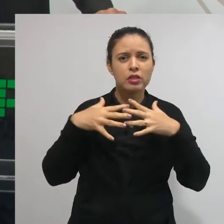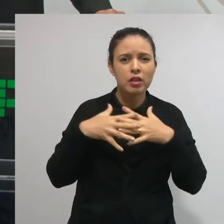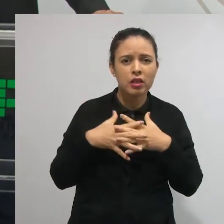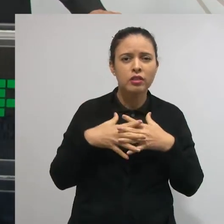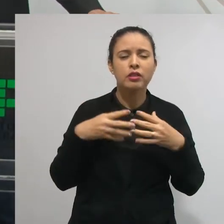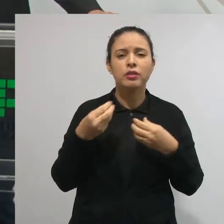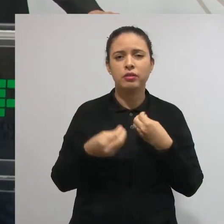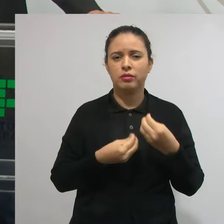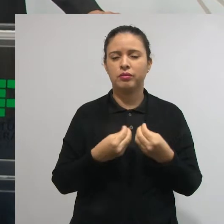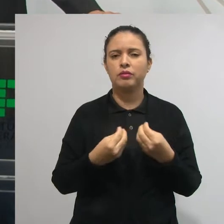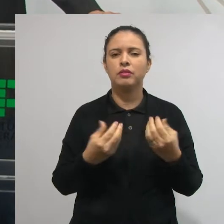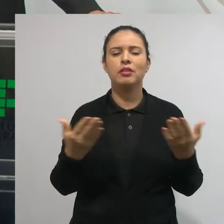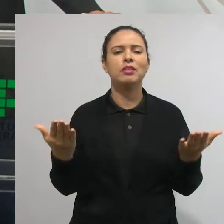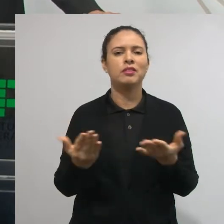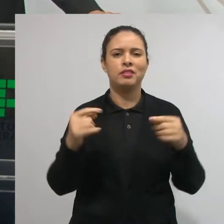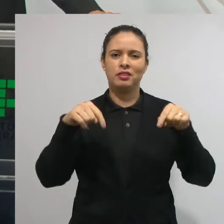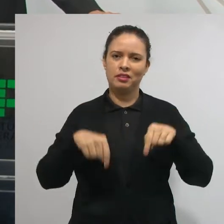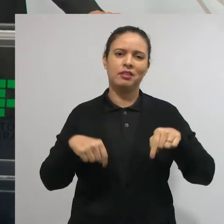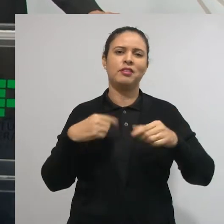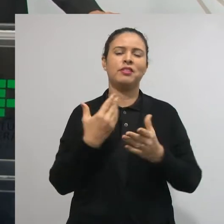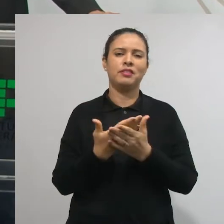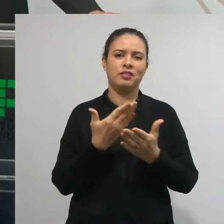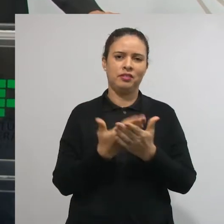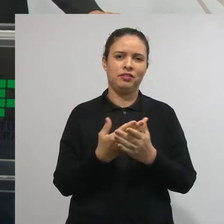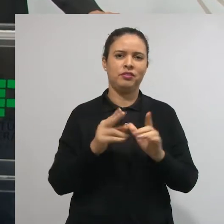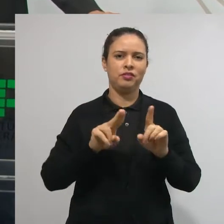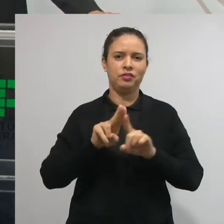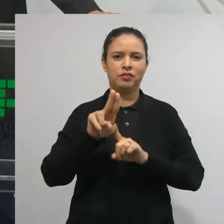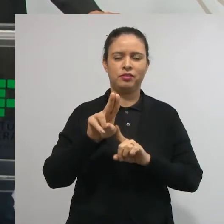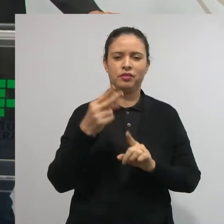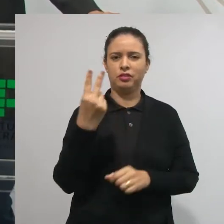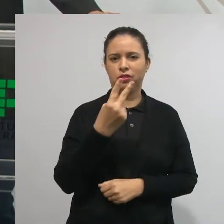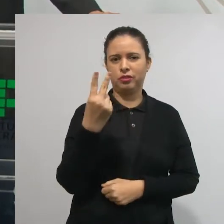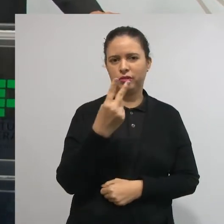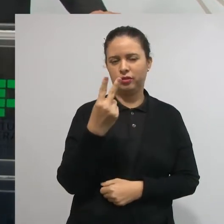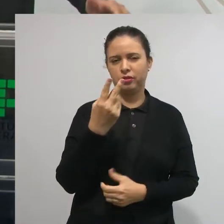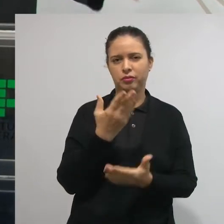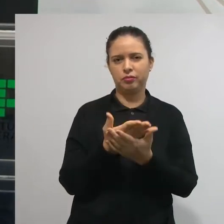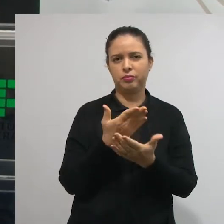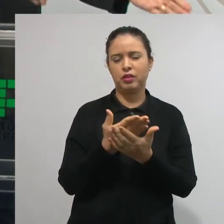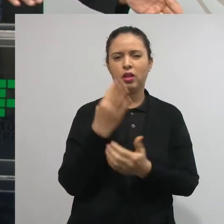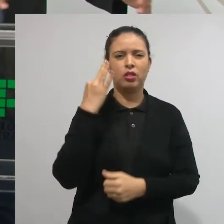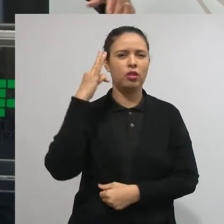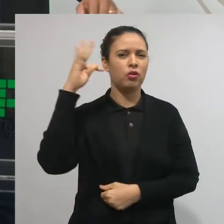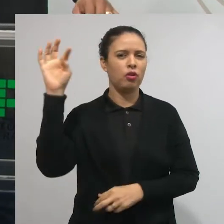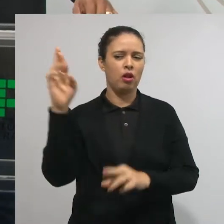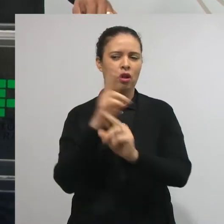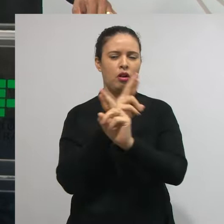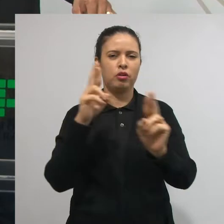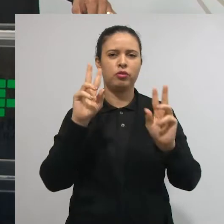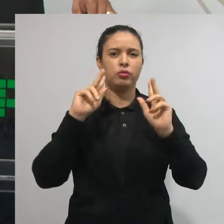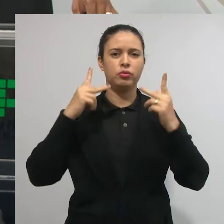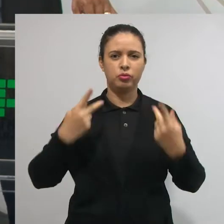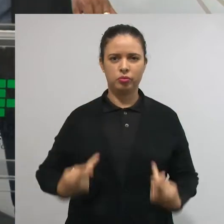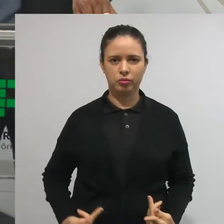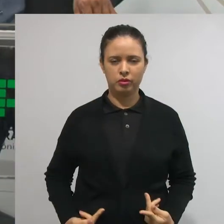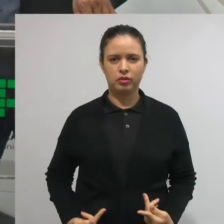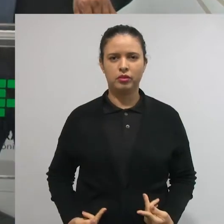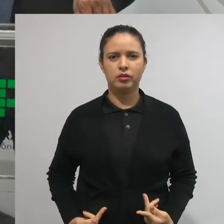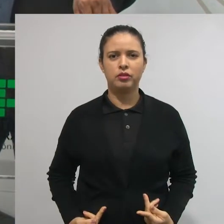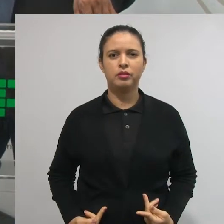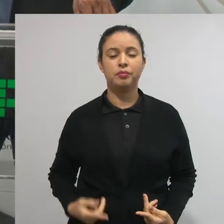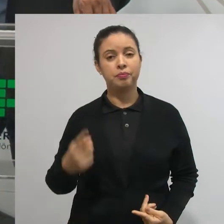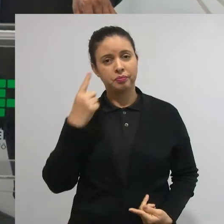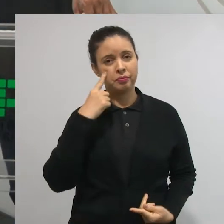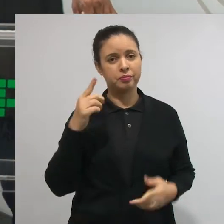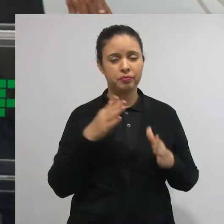É isso que nós vamos começar a trabalhar nessa nossa unidade 2, tá? Que vamos trabalhar a teoria das relações humanas. Vamos trabalhar quem mais